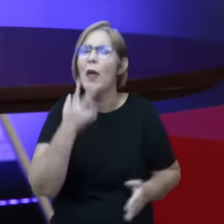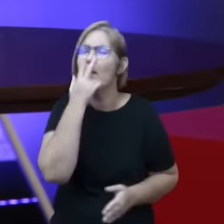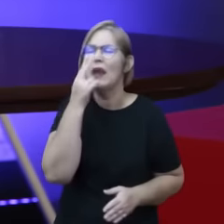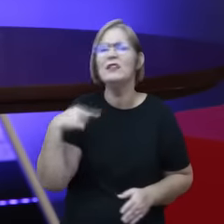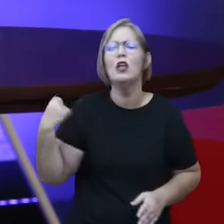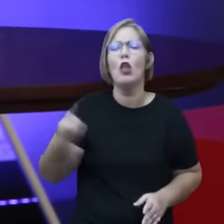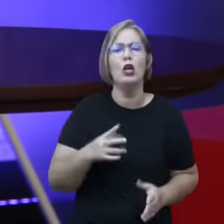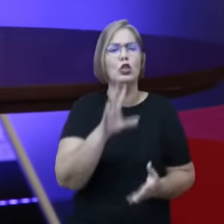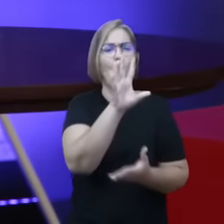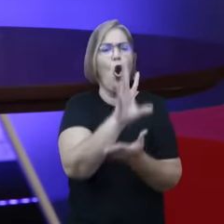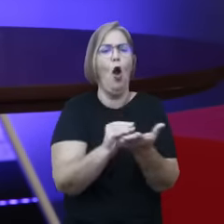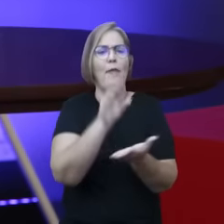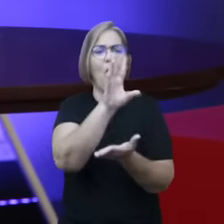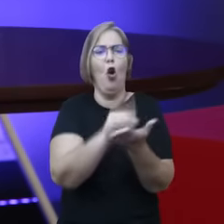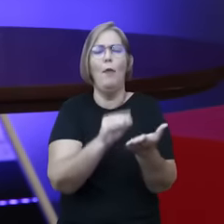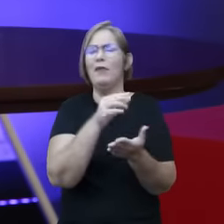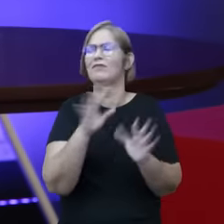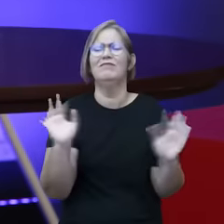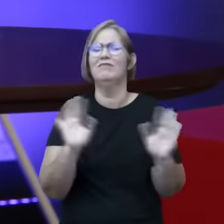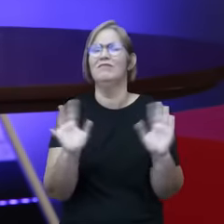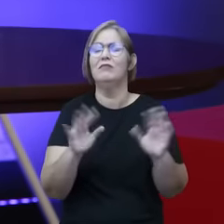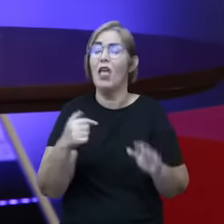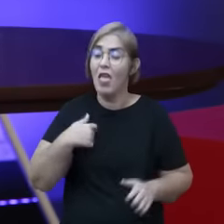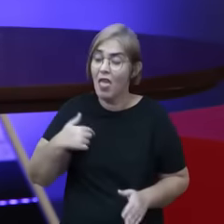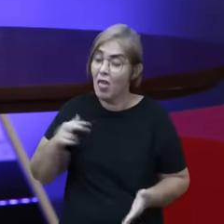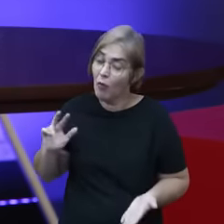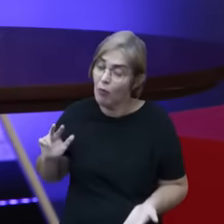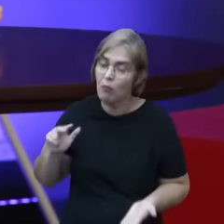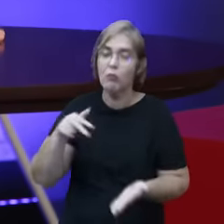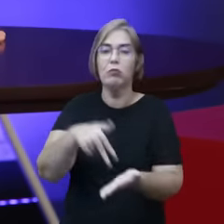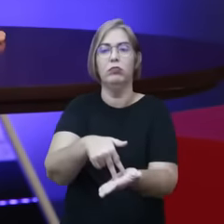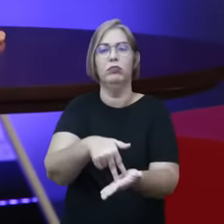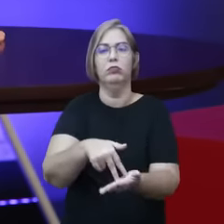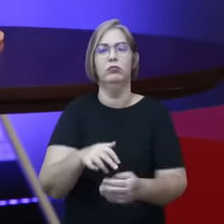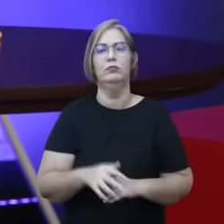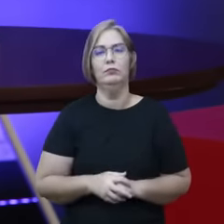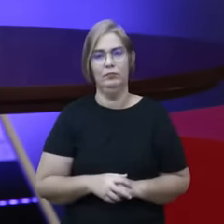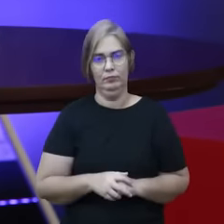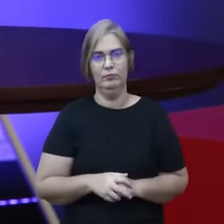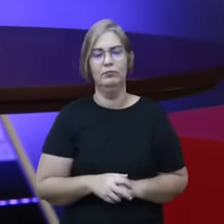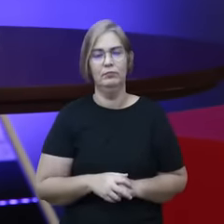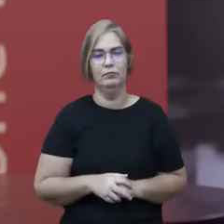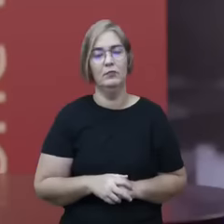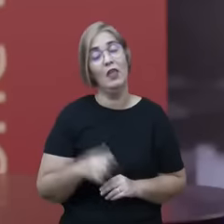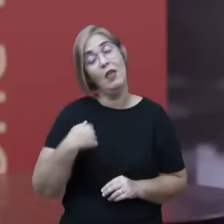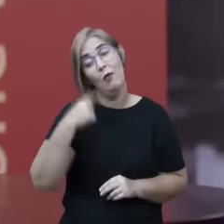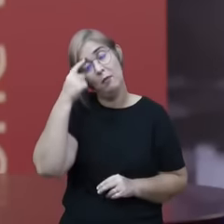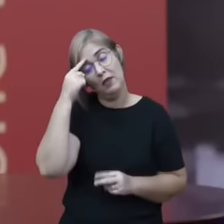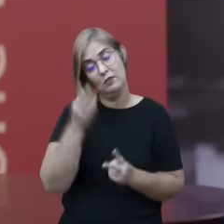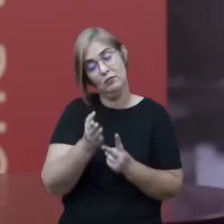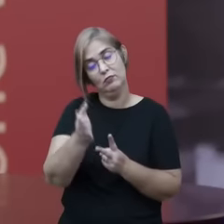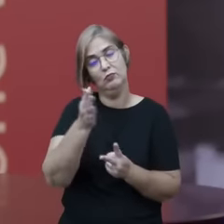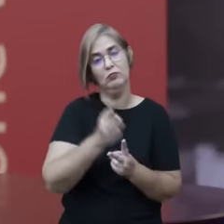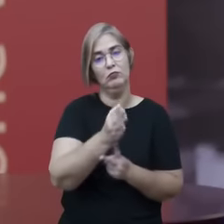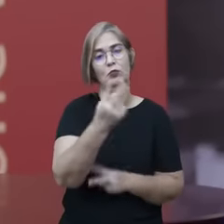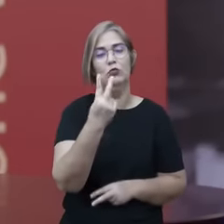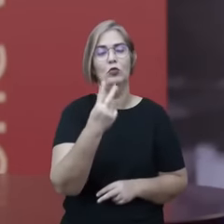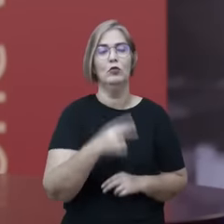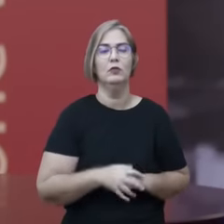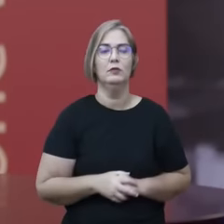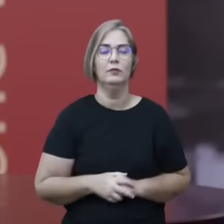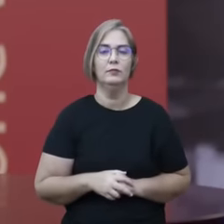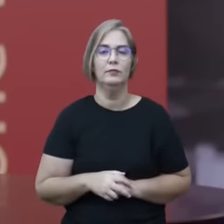que resgatar isto, né? Então, é mais ou menos essas duas direções que eu eh daria eh